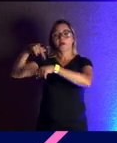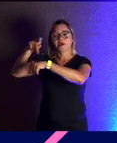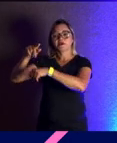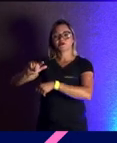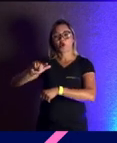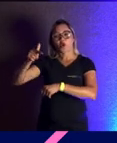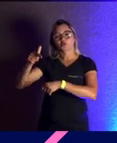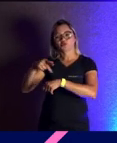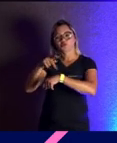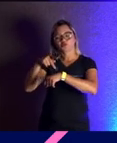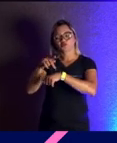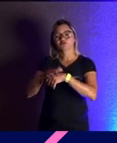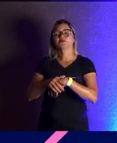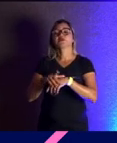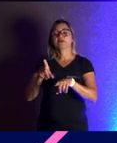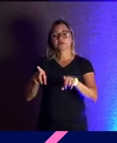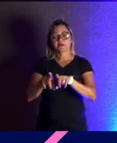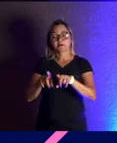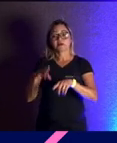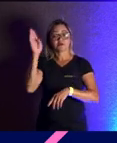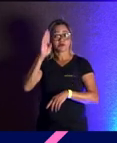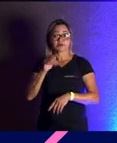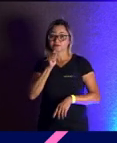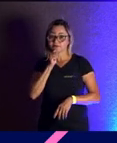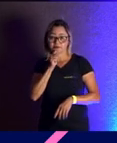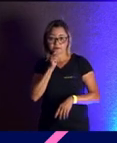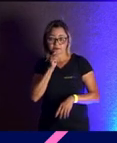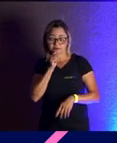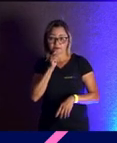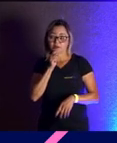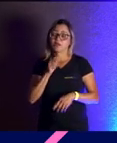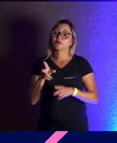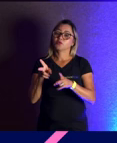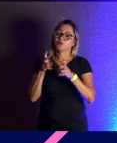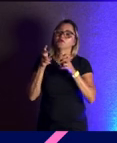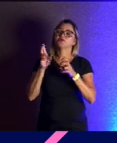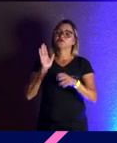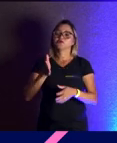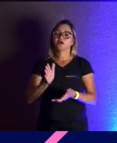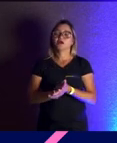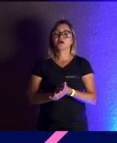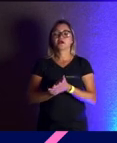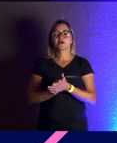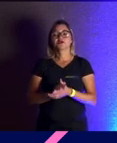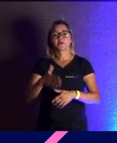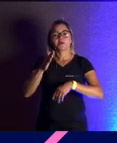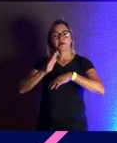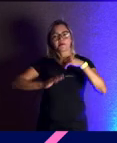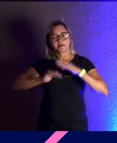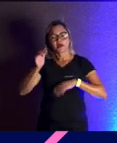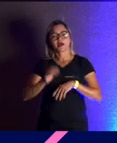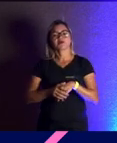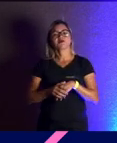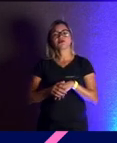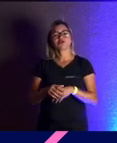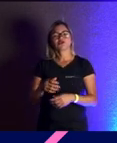América Latina, mas no Brasil ainda não havia sido conhecido que essa foi uma prática de